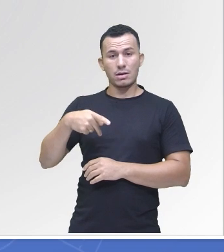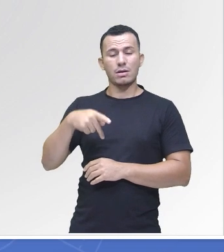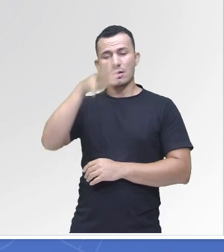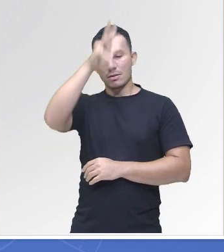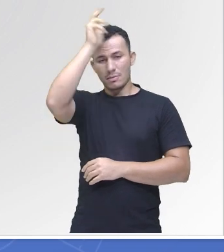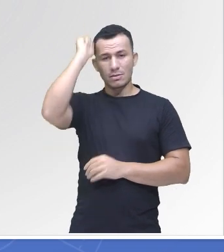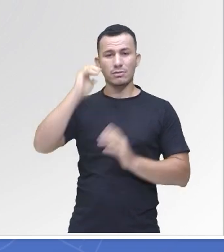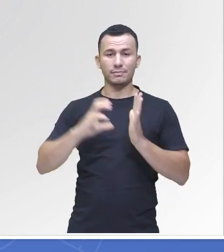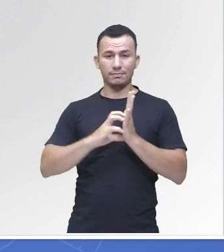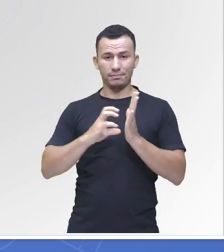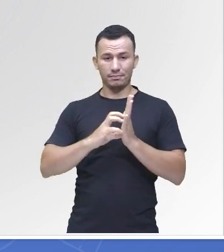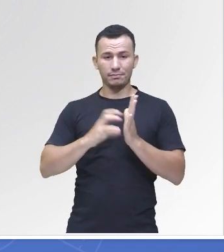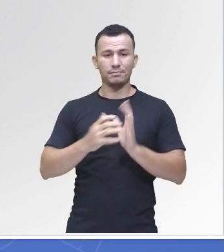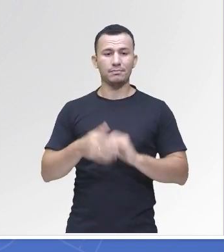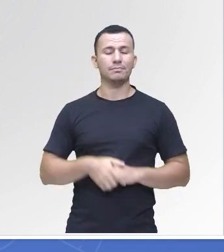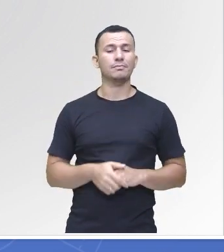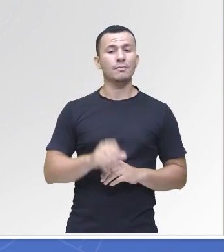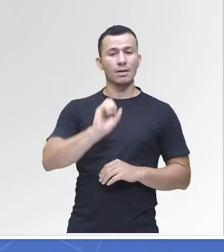olha só,